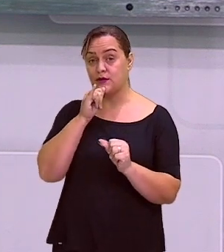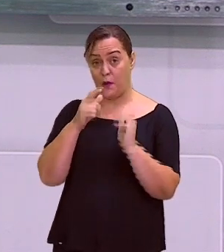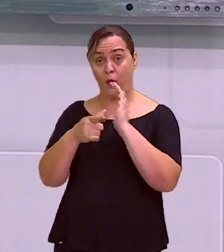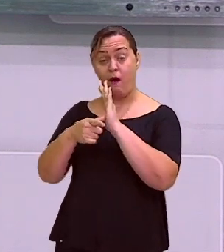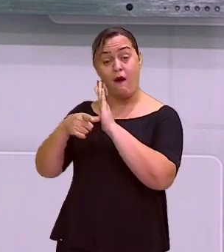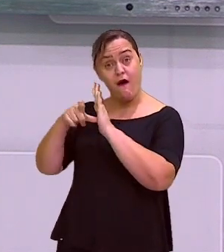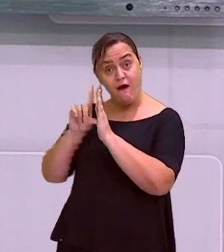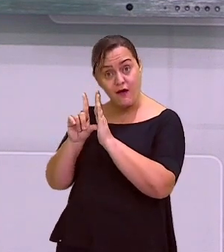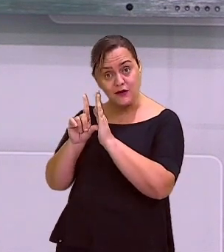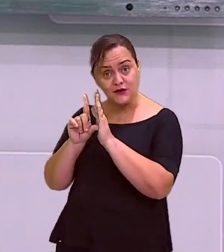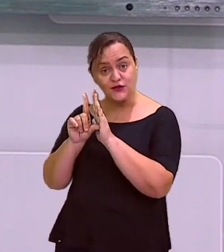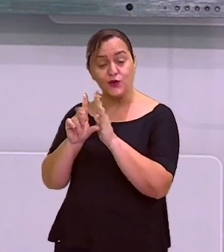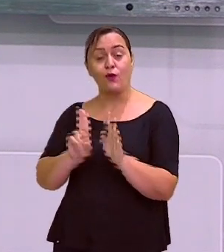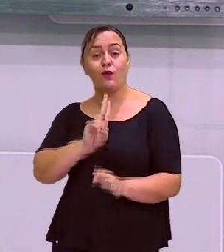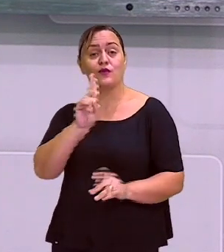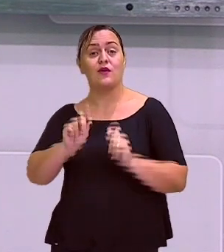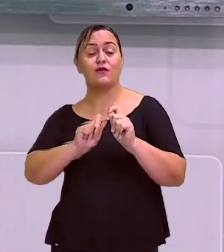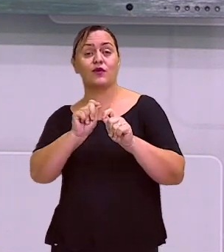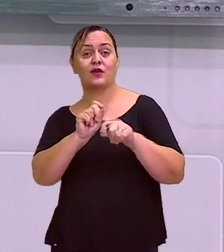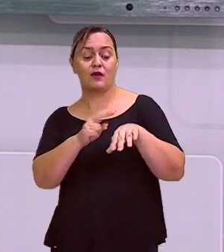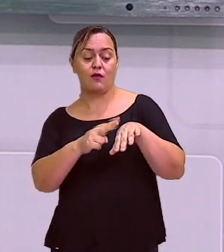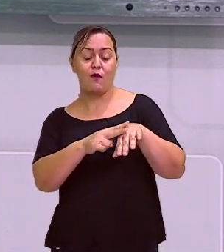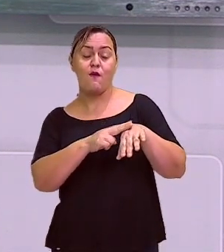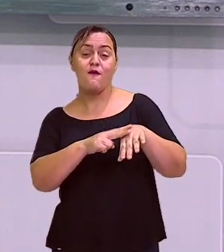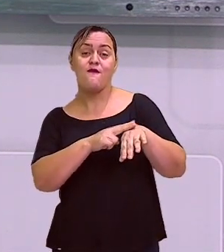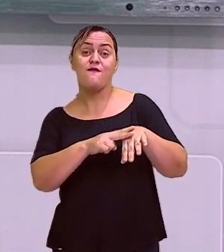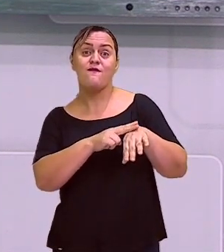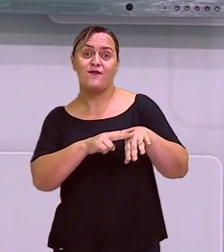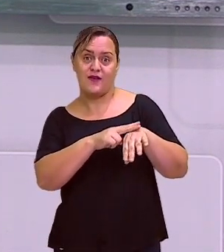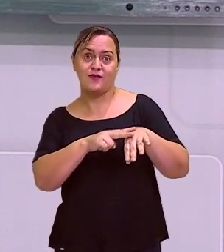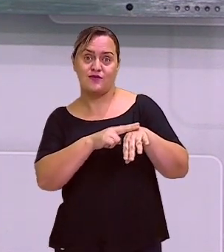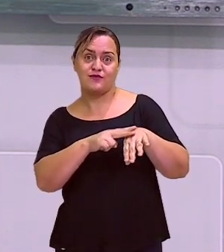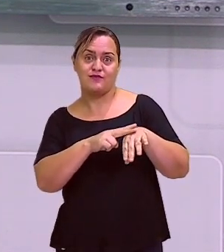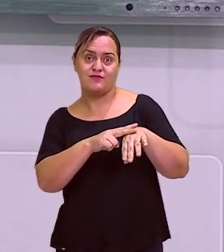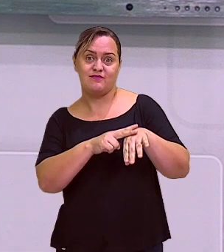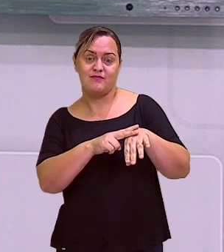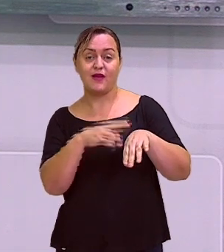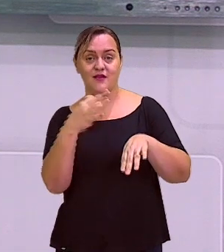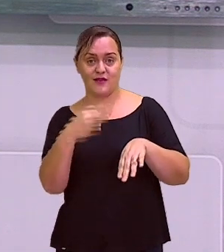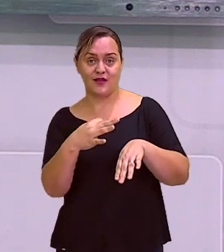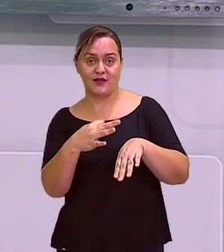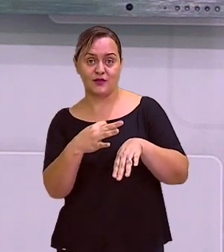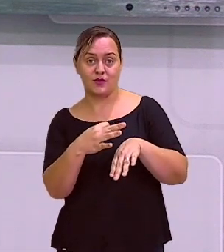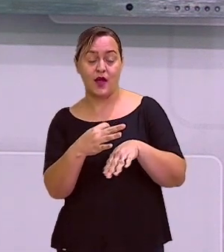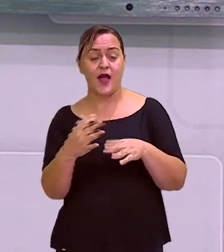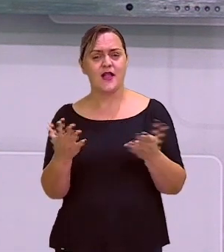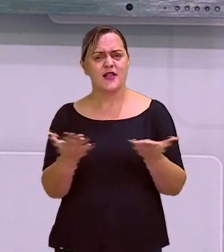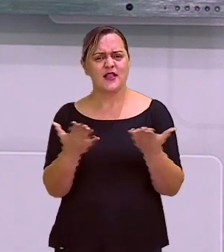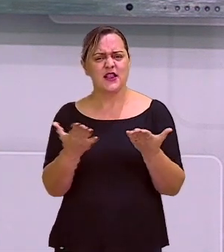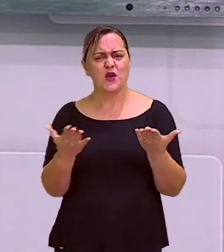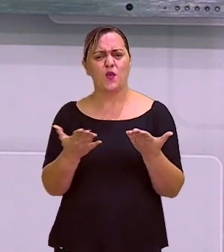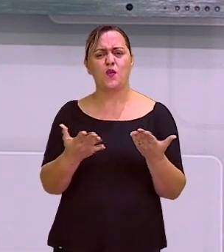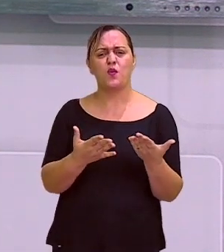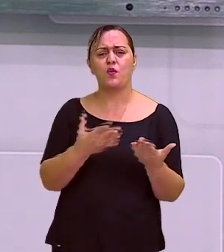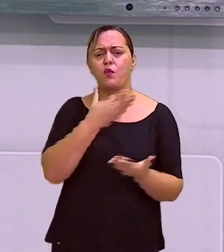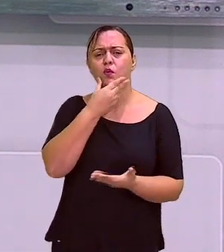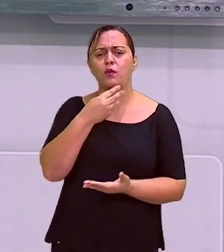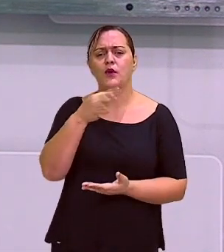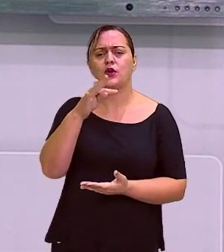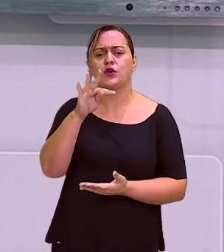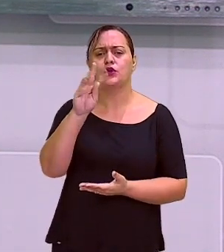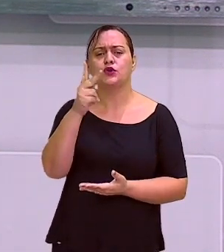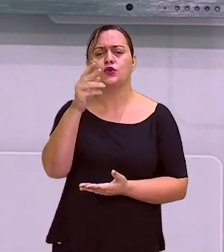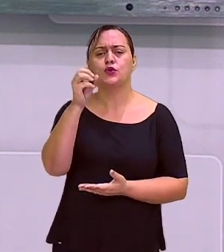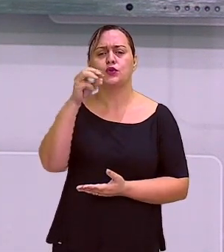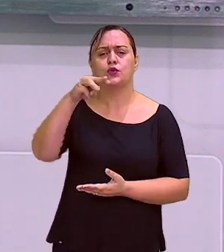né? Agora não. Agora essa película é de celulose. E ela tinha o poder de armazenar, né? Ficava guardada essas imagens, não se